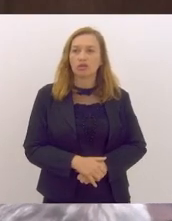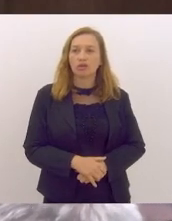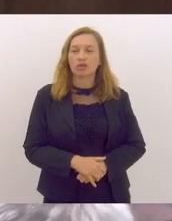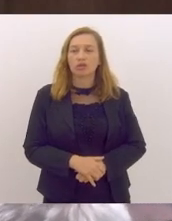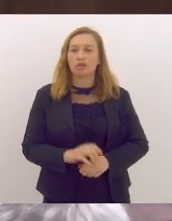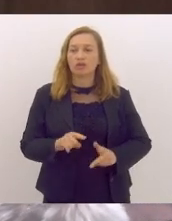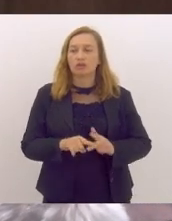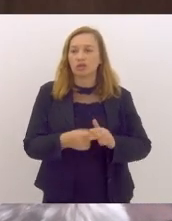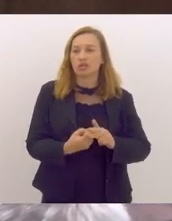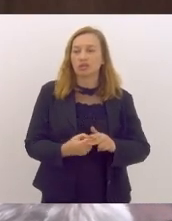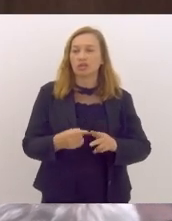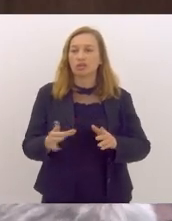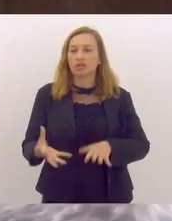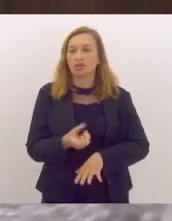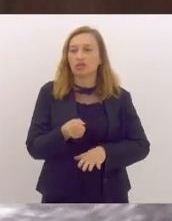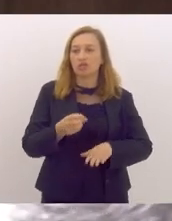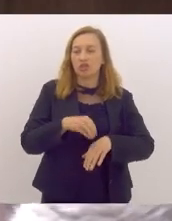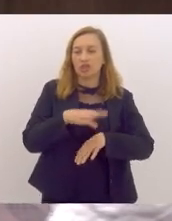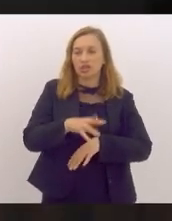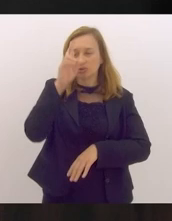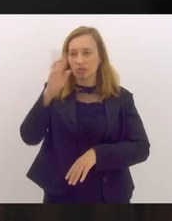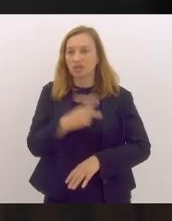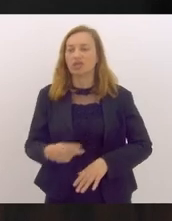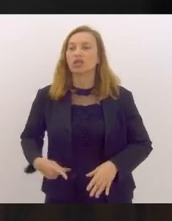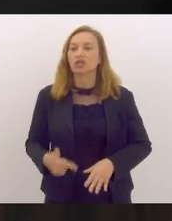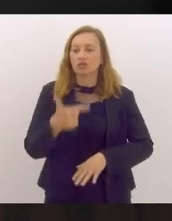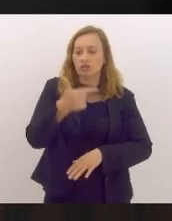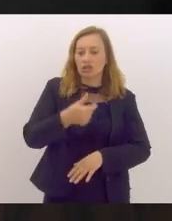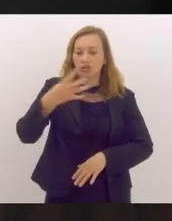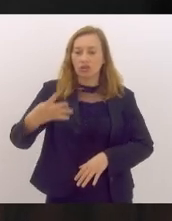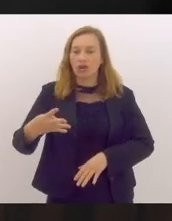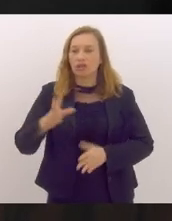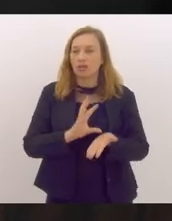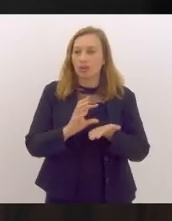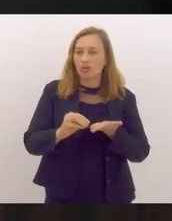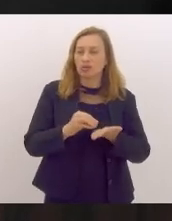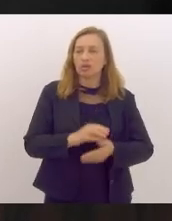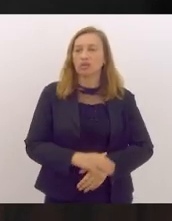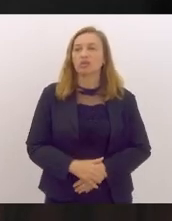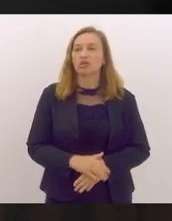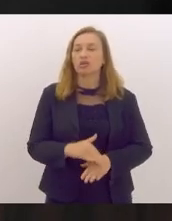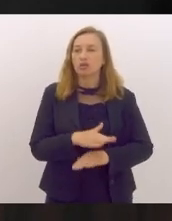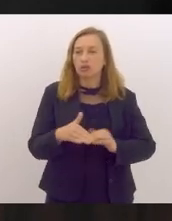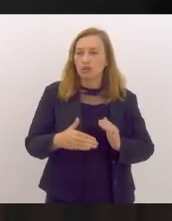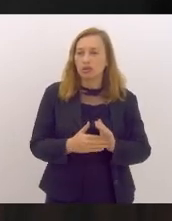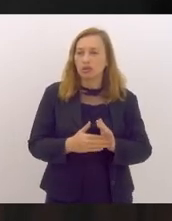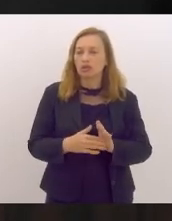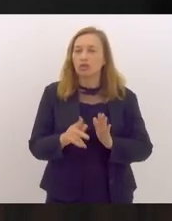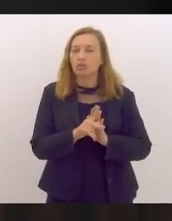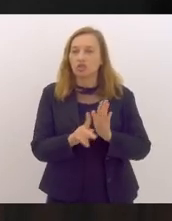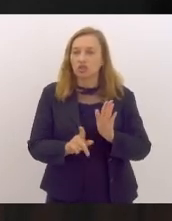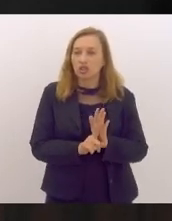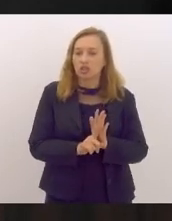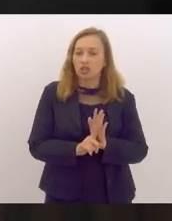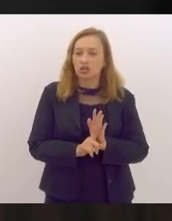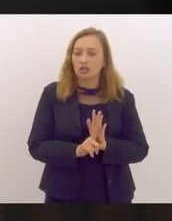manutenção, saúde e destaque, senhor presidente. 24º da pauta, veto total aposto ao projeto de